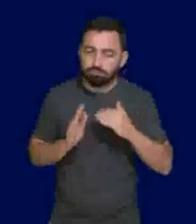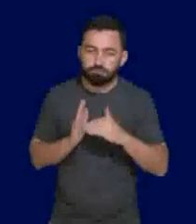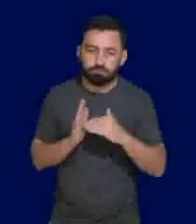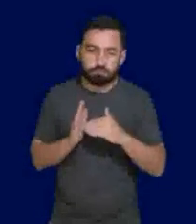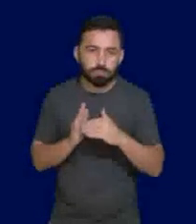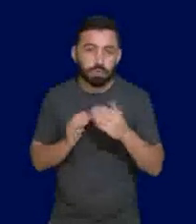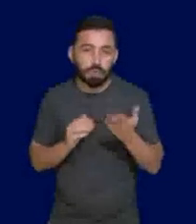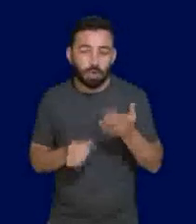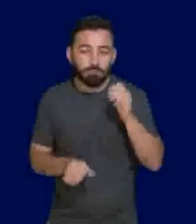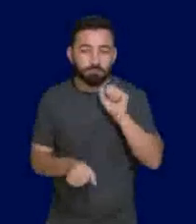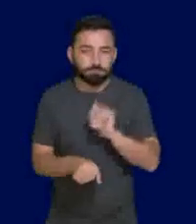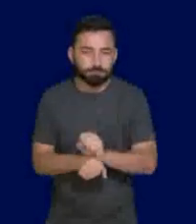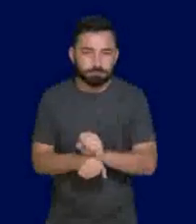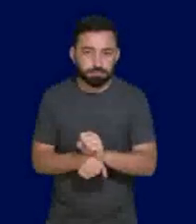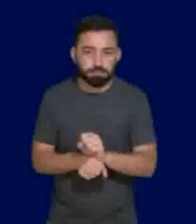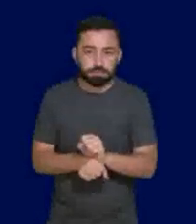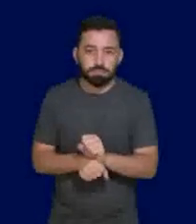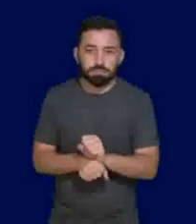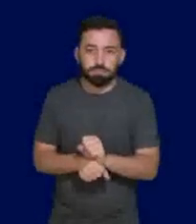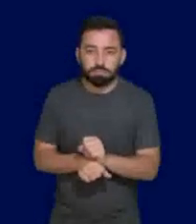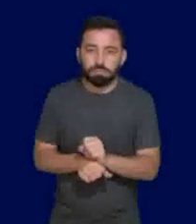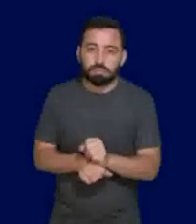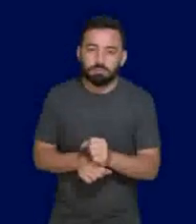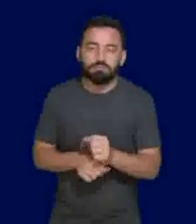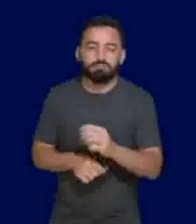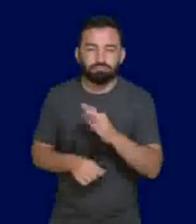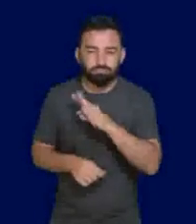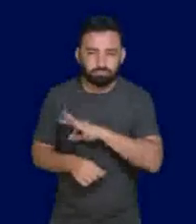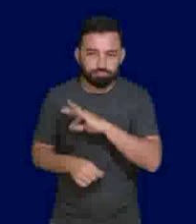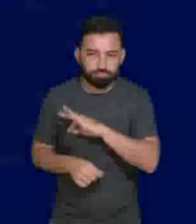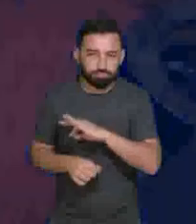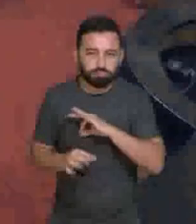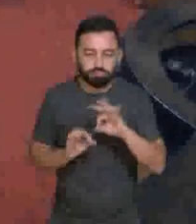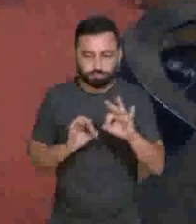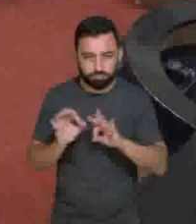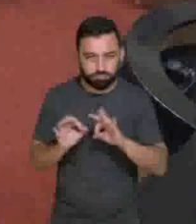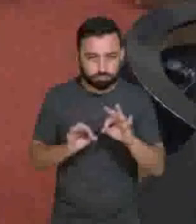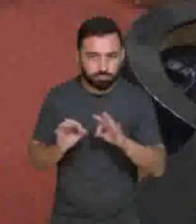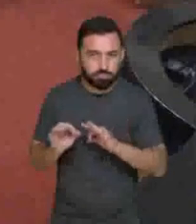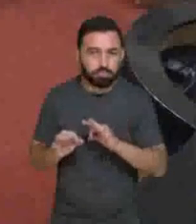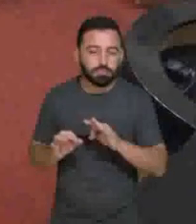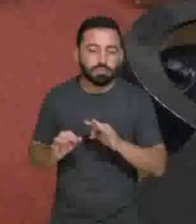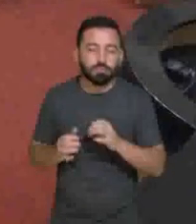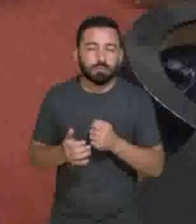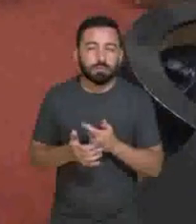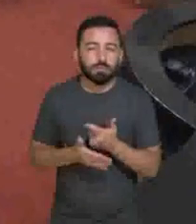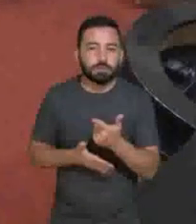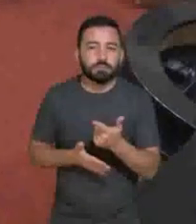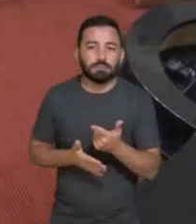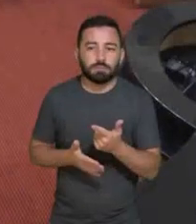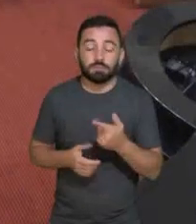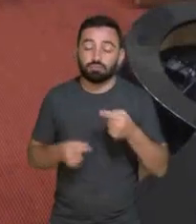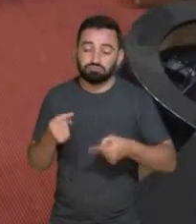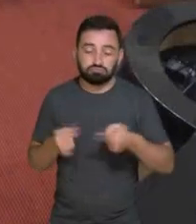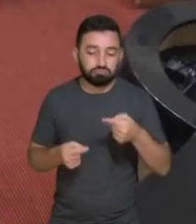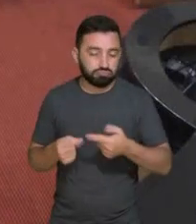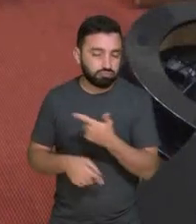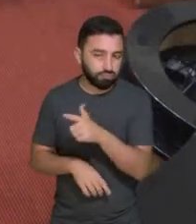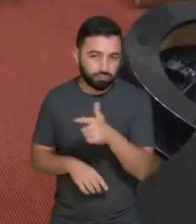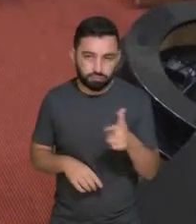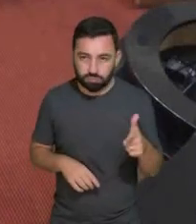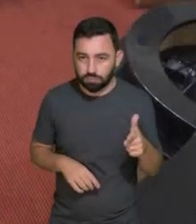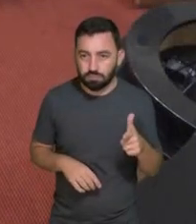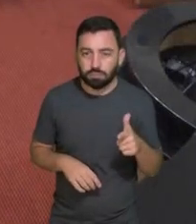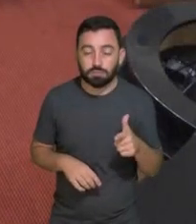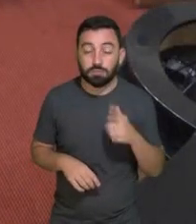barrar a reoneração da folha de pagamento. Em discussão. Não havendo quem queira discutir, em votação, deputados que aprovam,